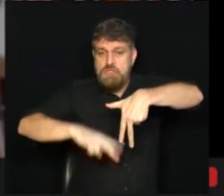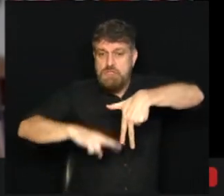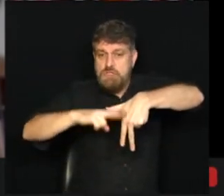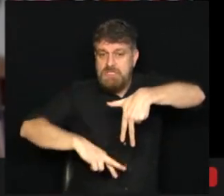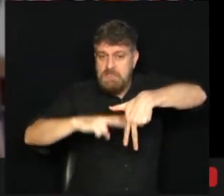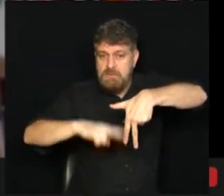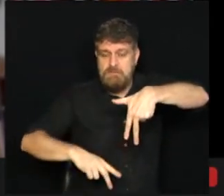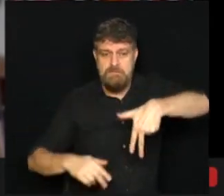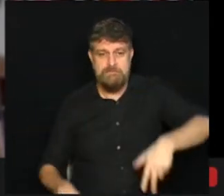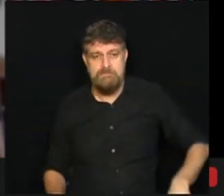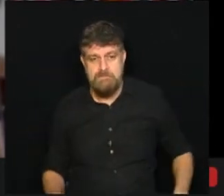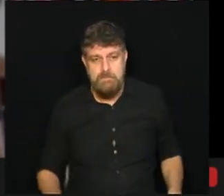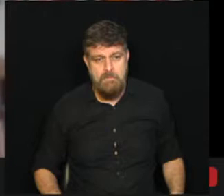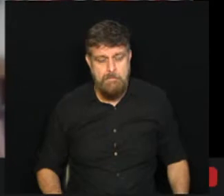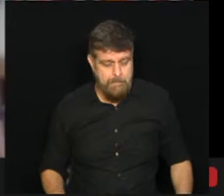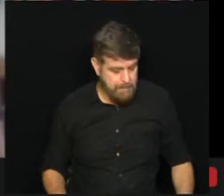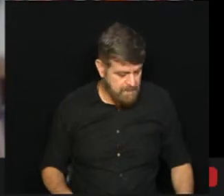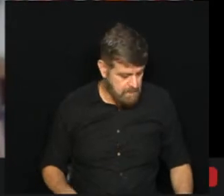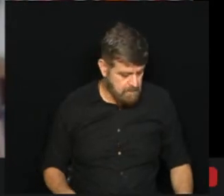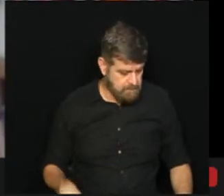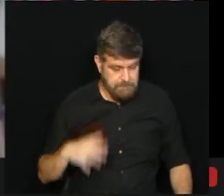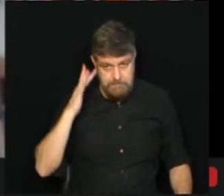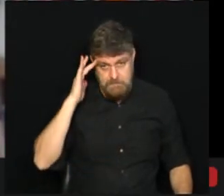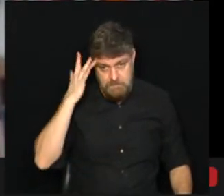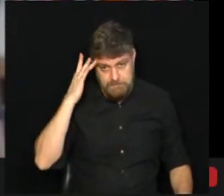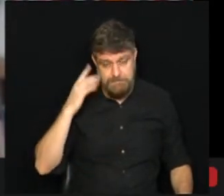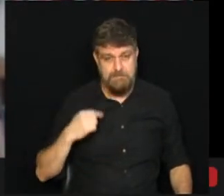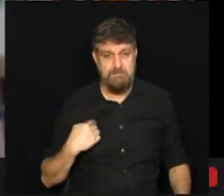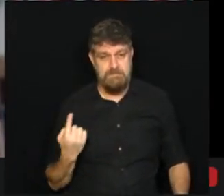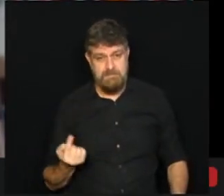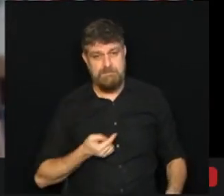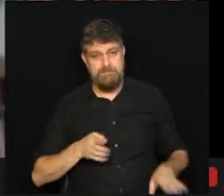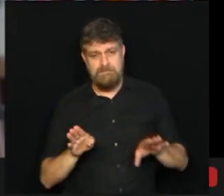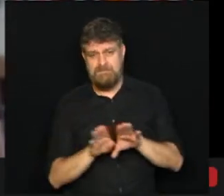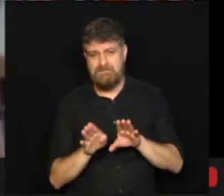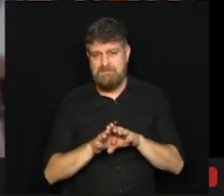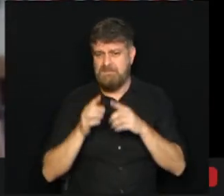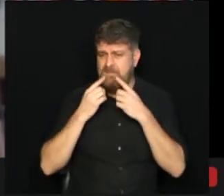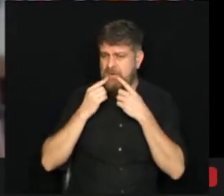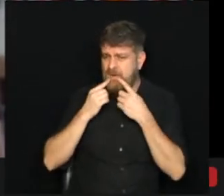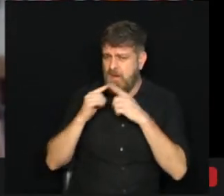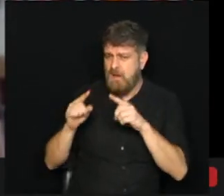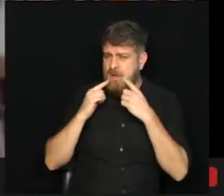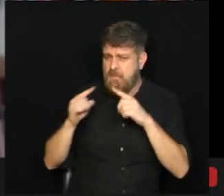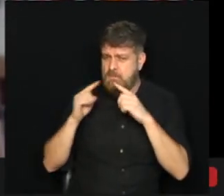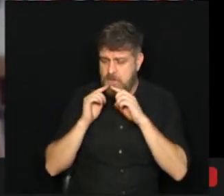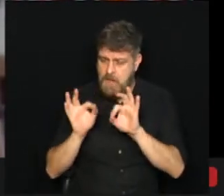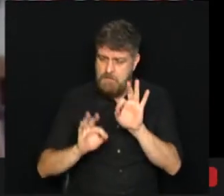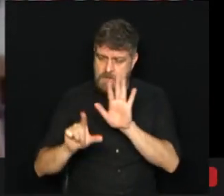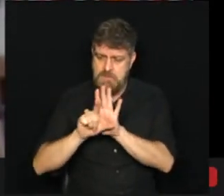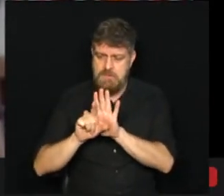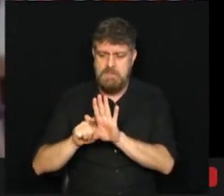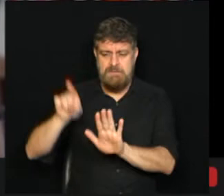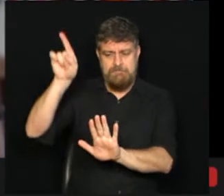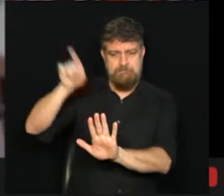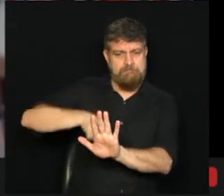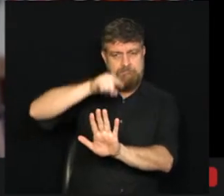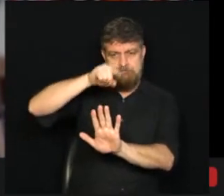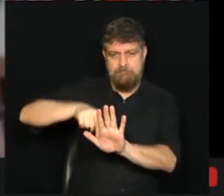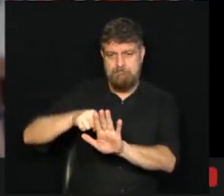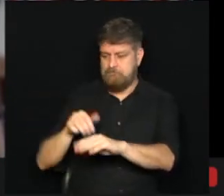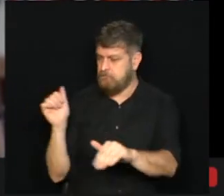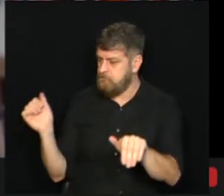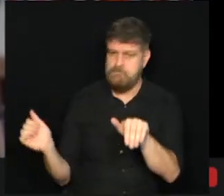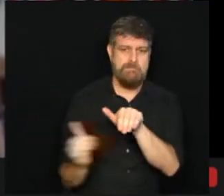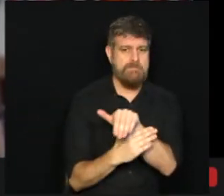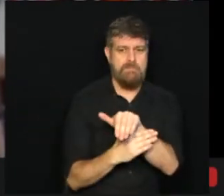né? Então, eu acho que isso, a gente, inclusive, questionamos isso, nós derrotamos esse projeto, o projeto não foi aprovado,